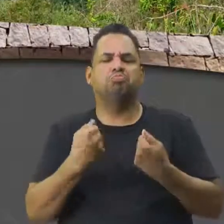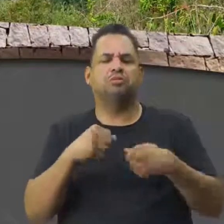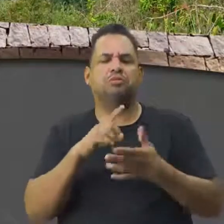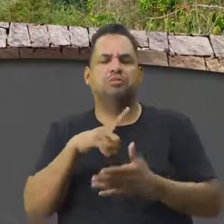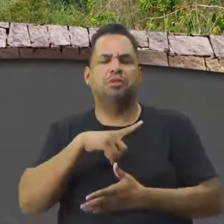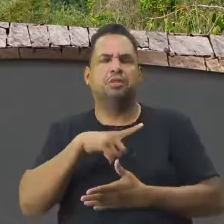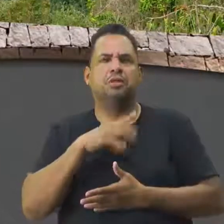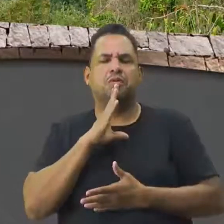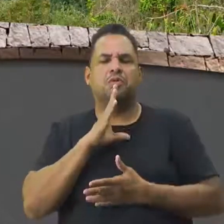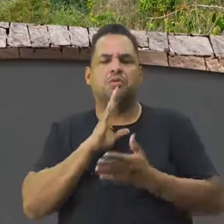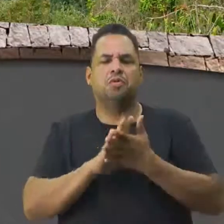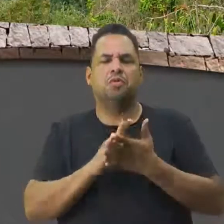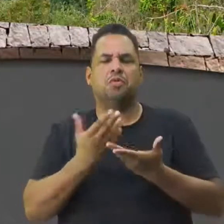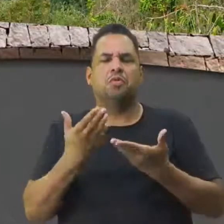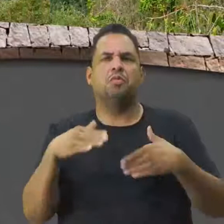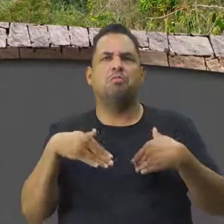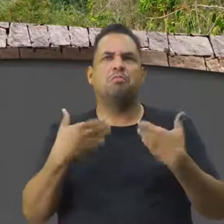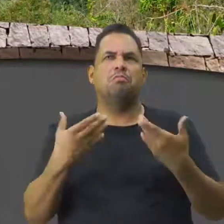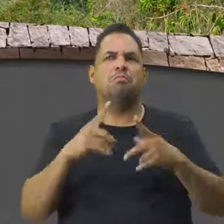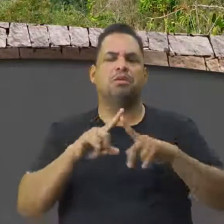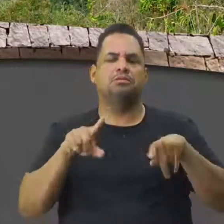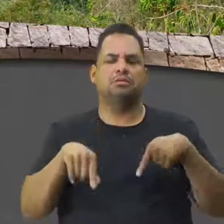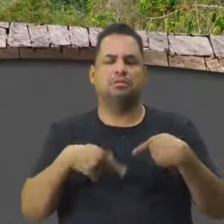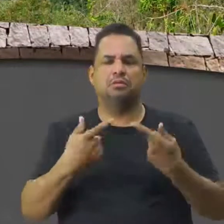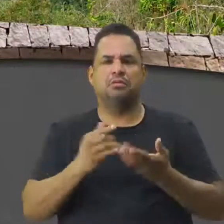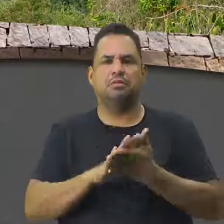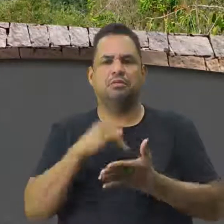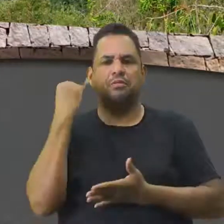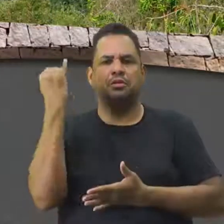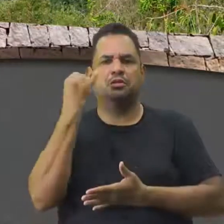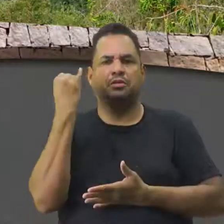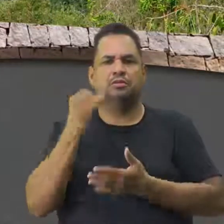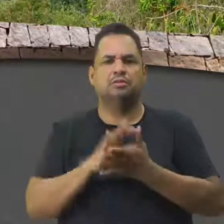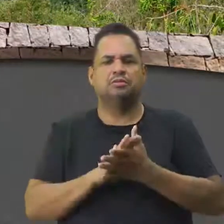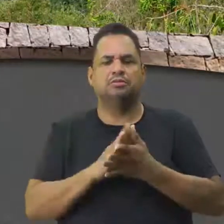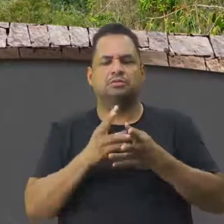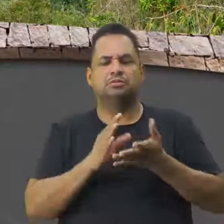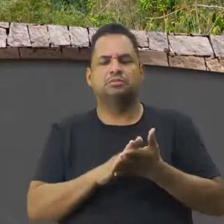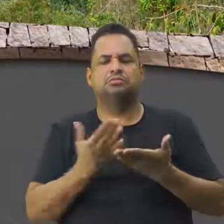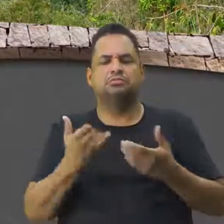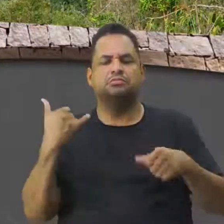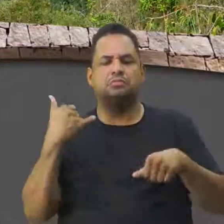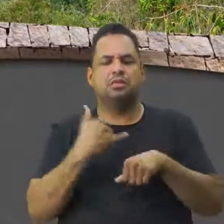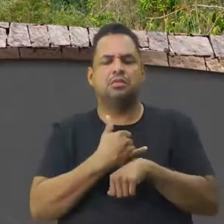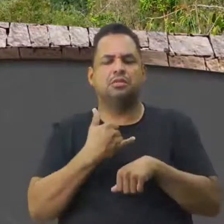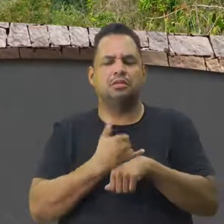minerais metálicos no nosso dia a dia? Tá? Veja só.